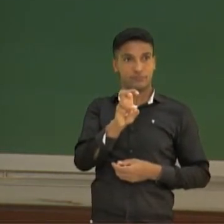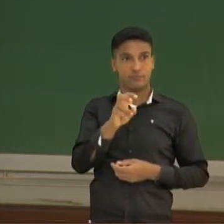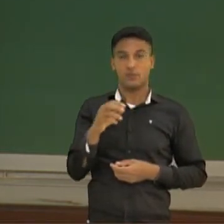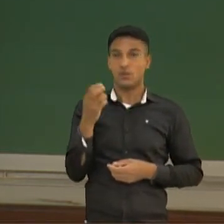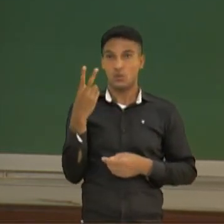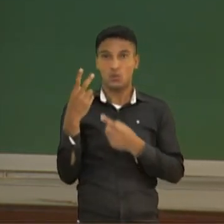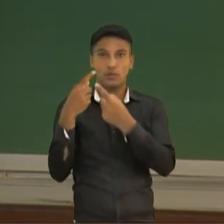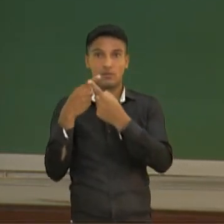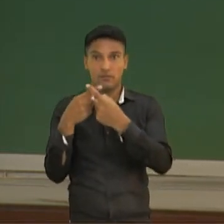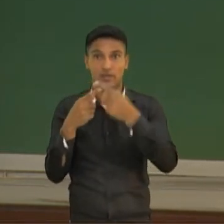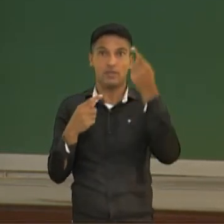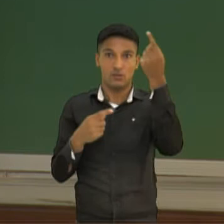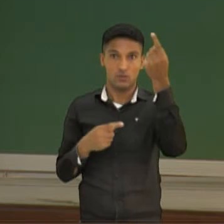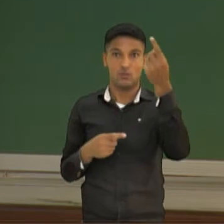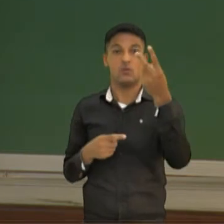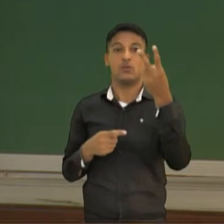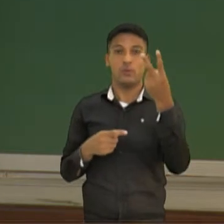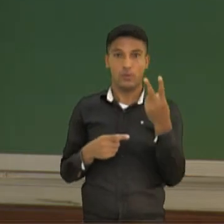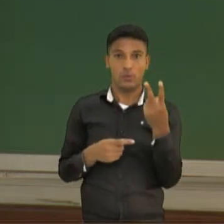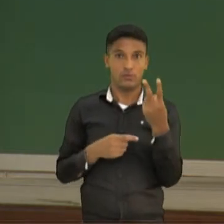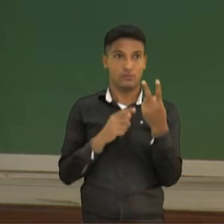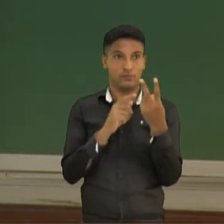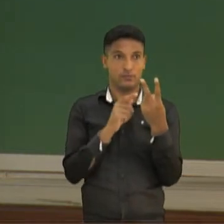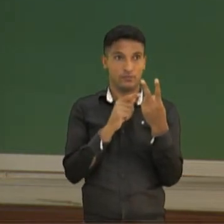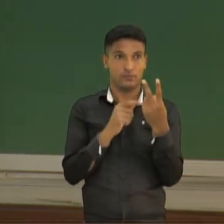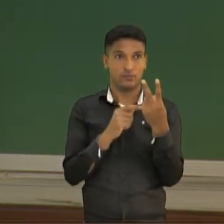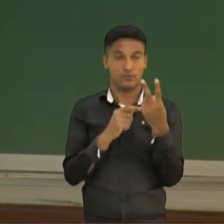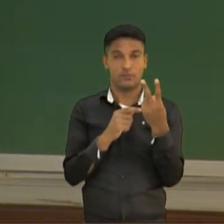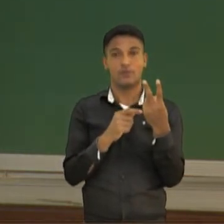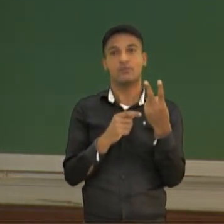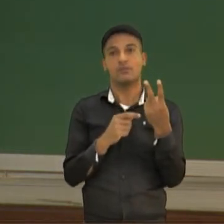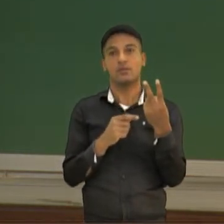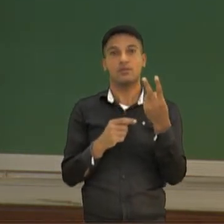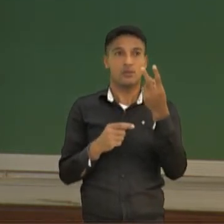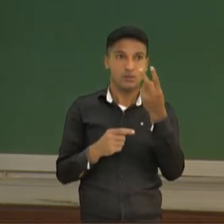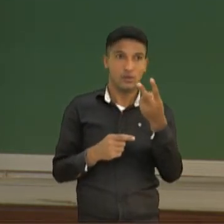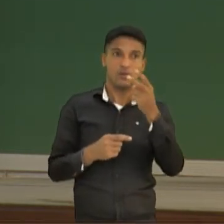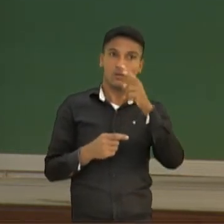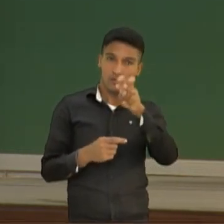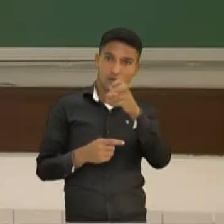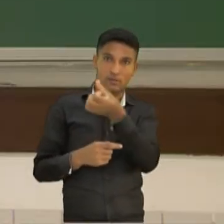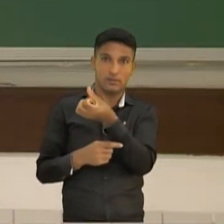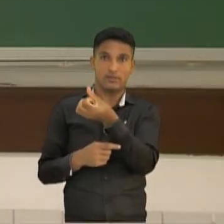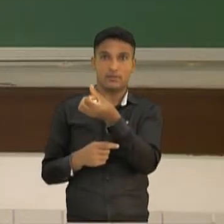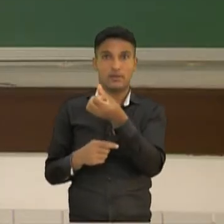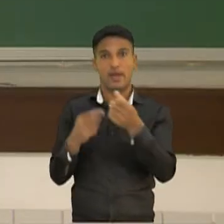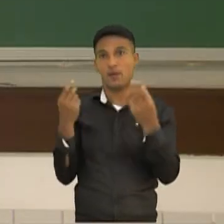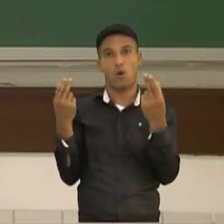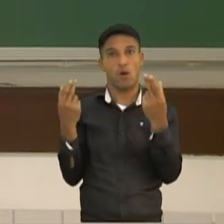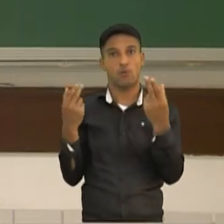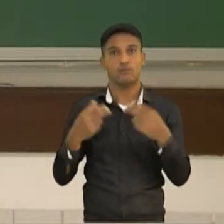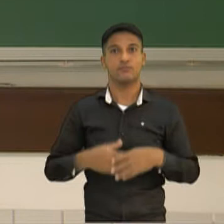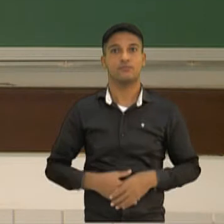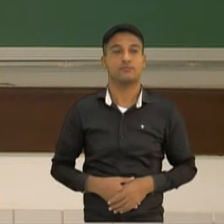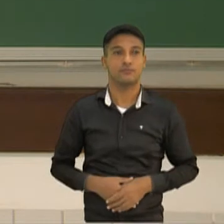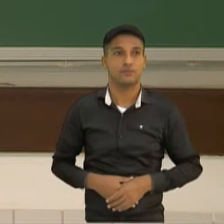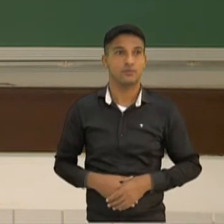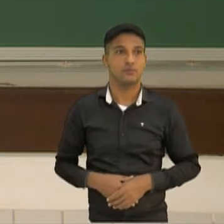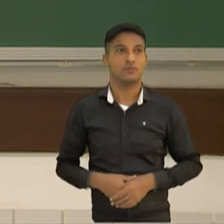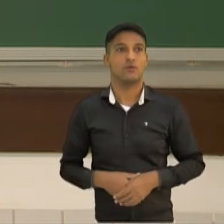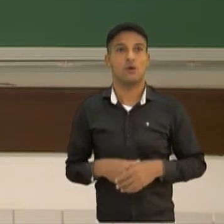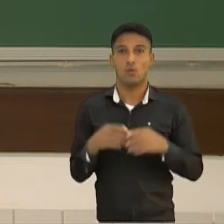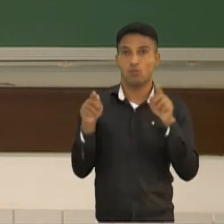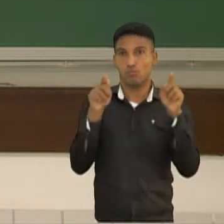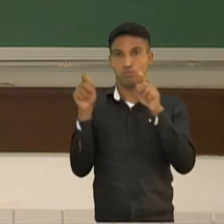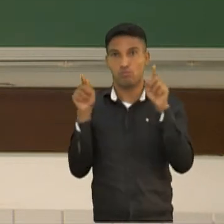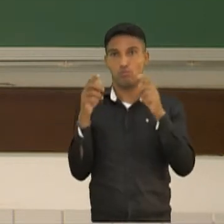uma centena, 200. Então, 128 vezes 2 também dá 256. Mas a prof pediu